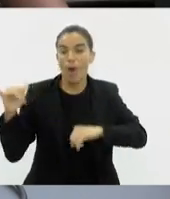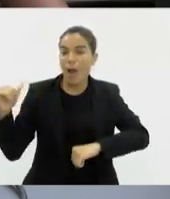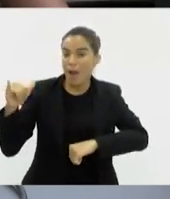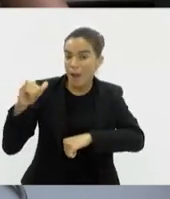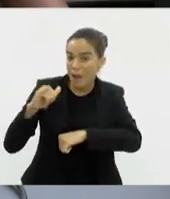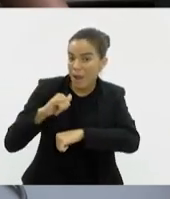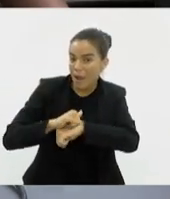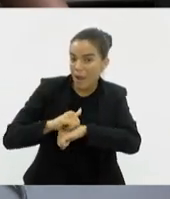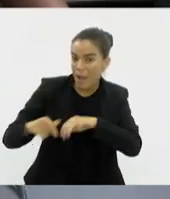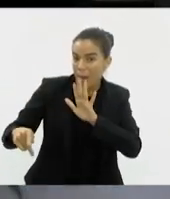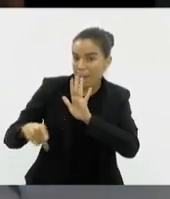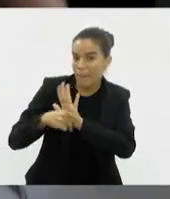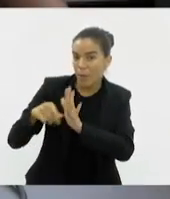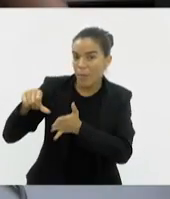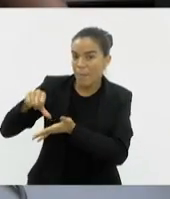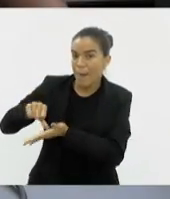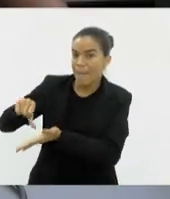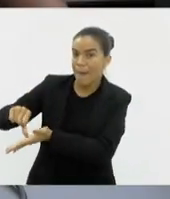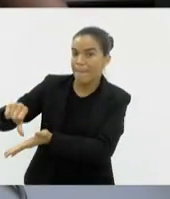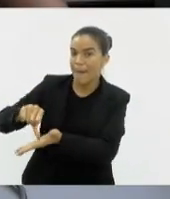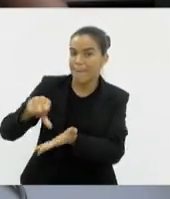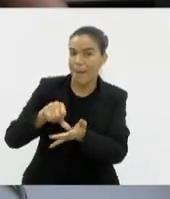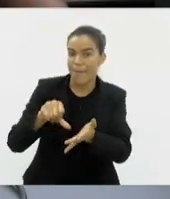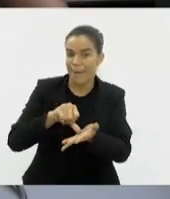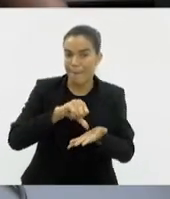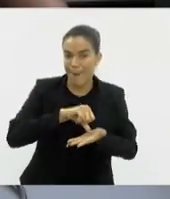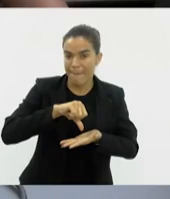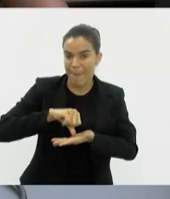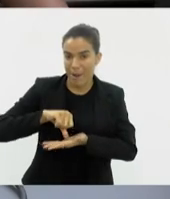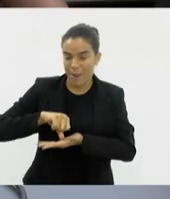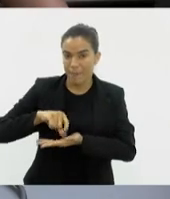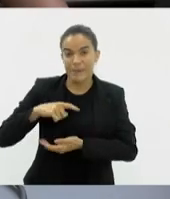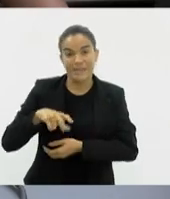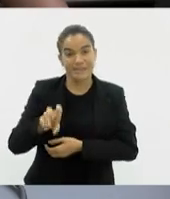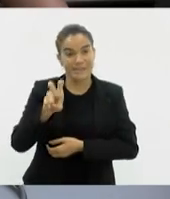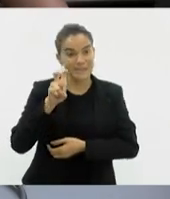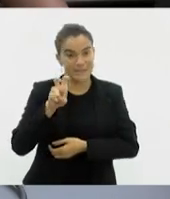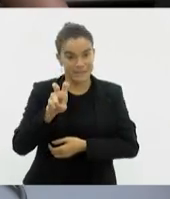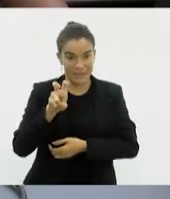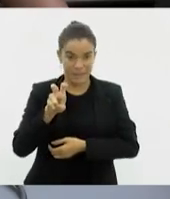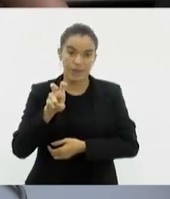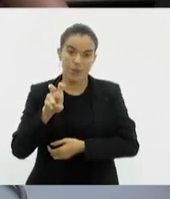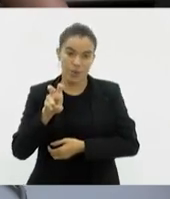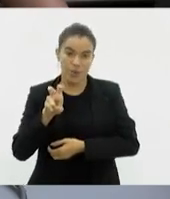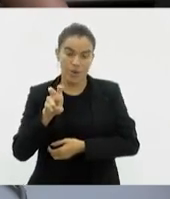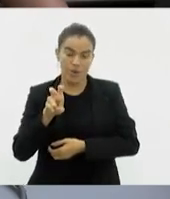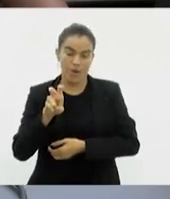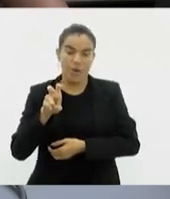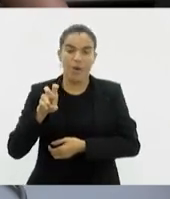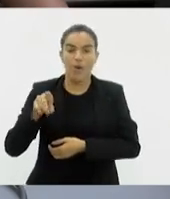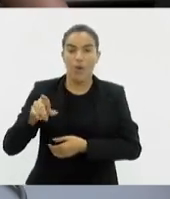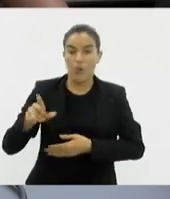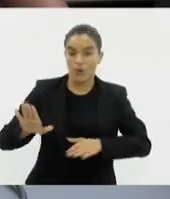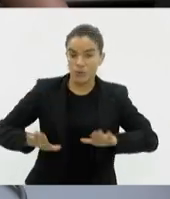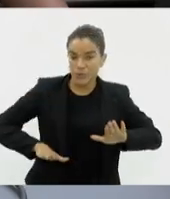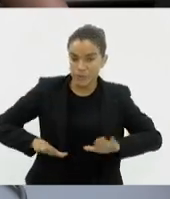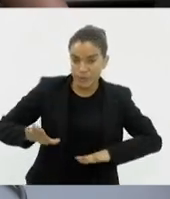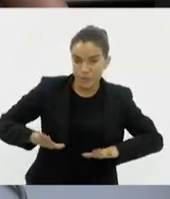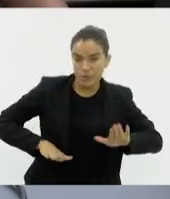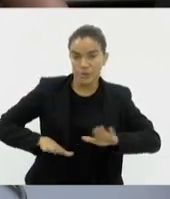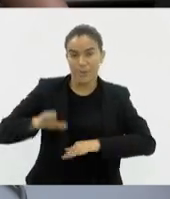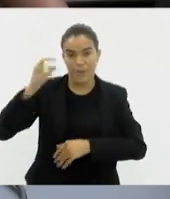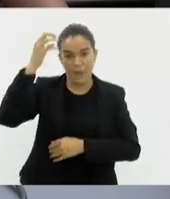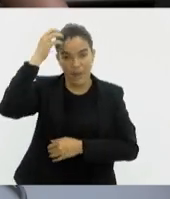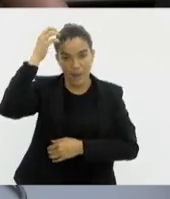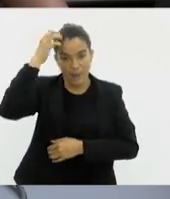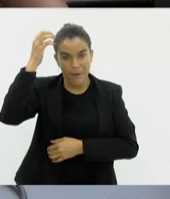são regionais, com voos regionais. E nós temos 5 aeroportos regionais. O de Jacarepaguá, Angra dos